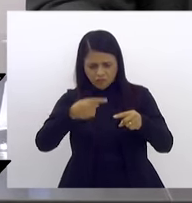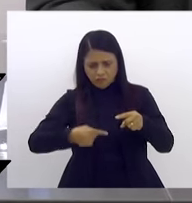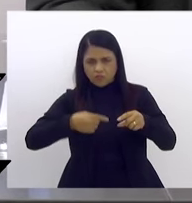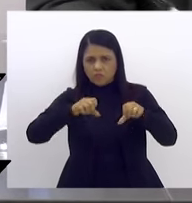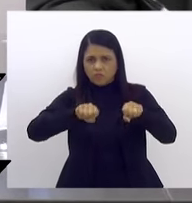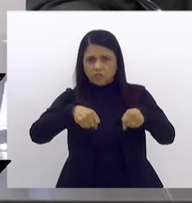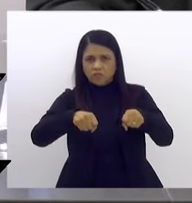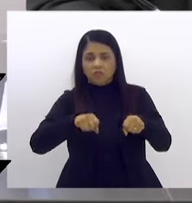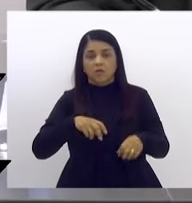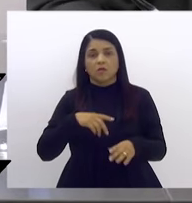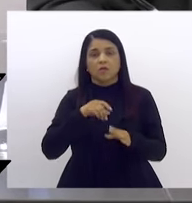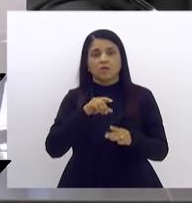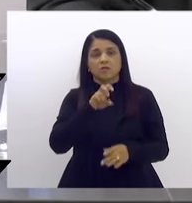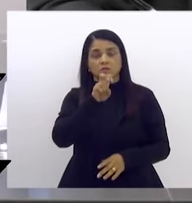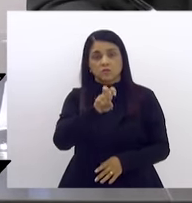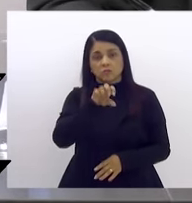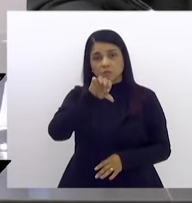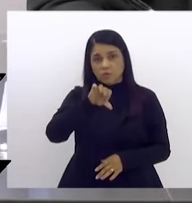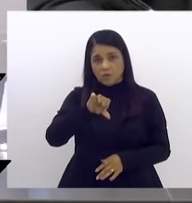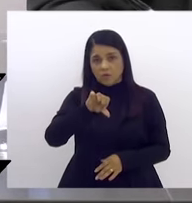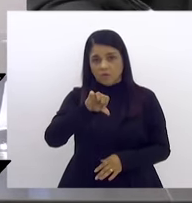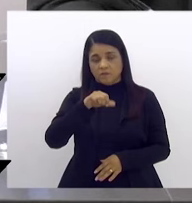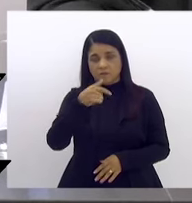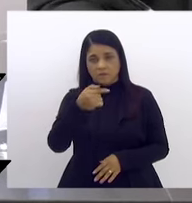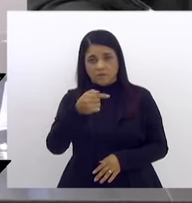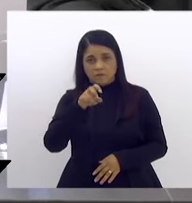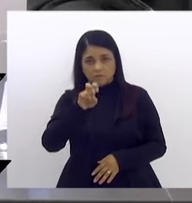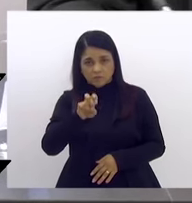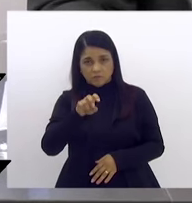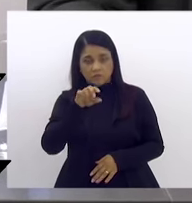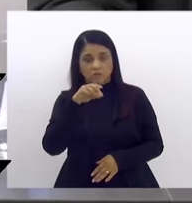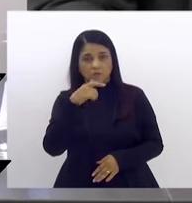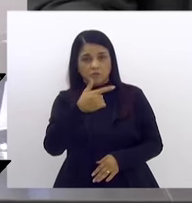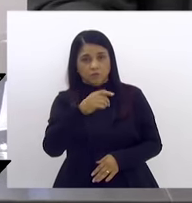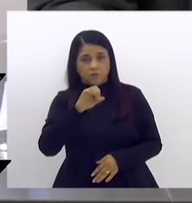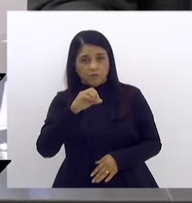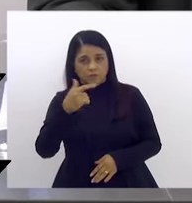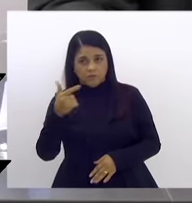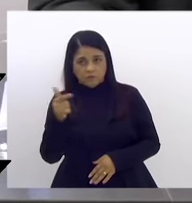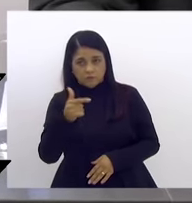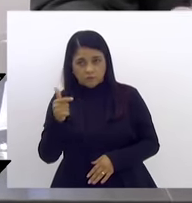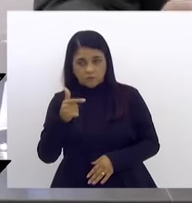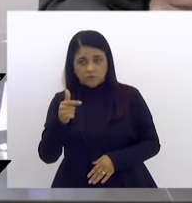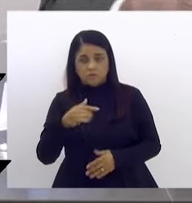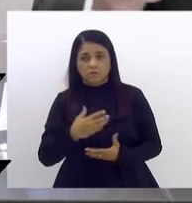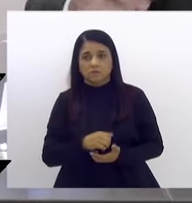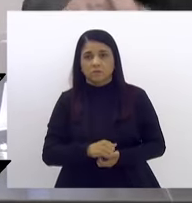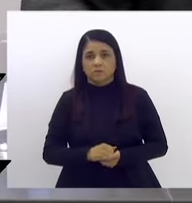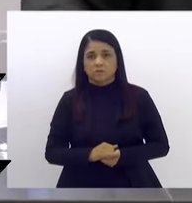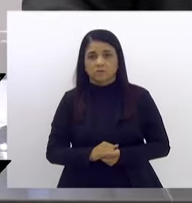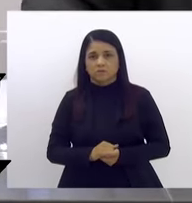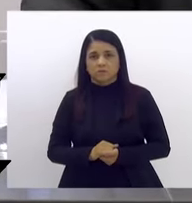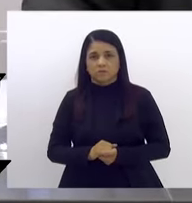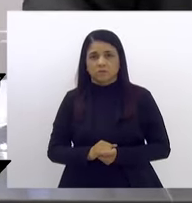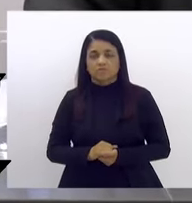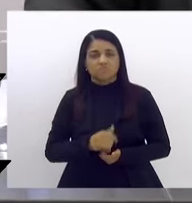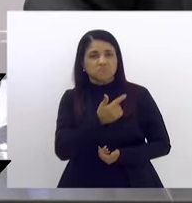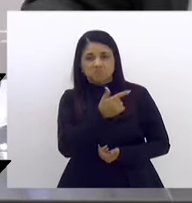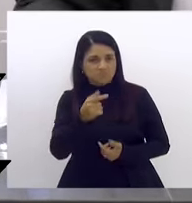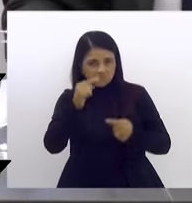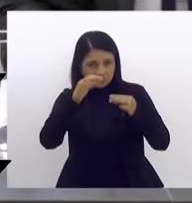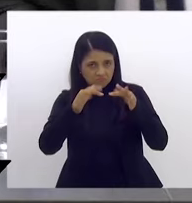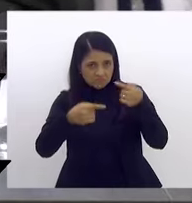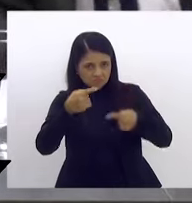nmero 5975 de 2022 para discutir não havendo quem